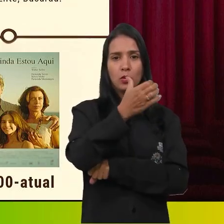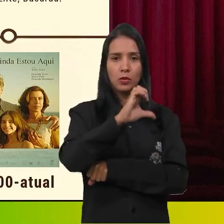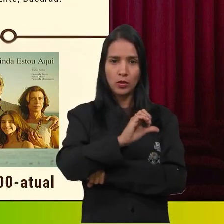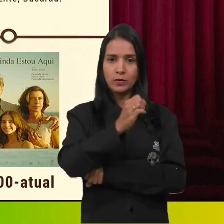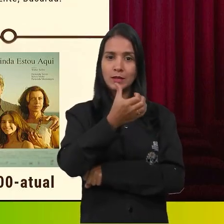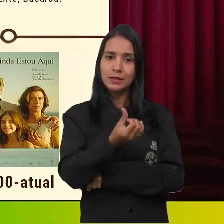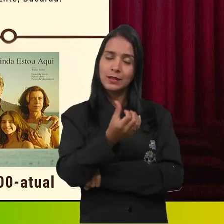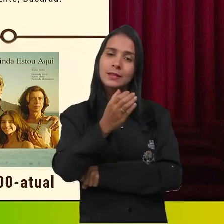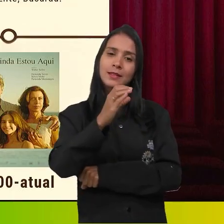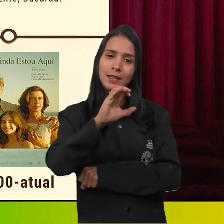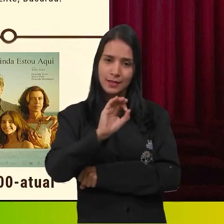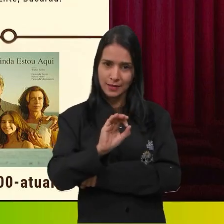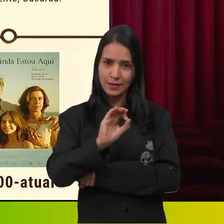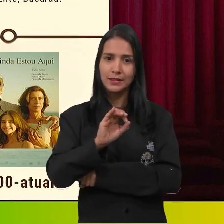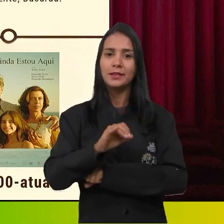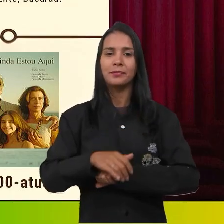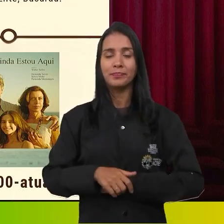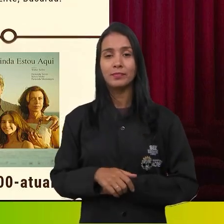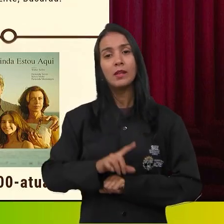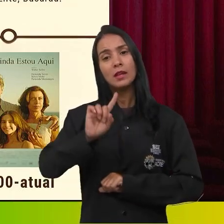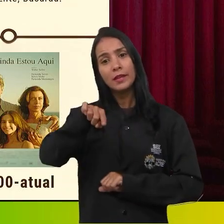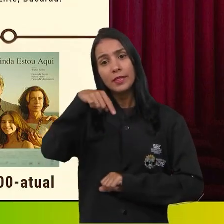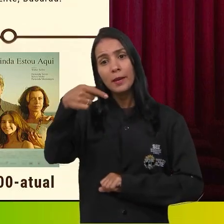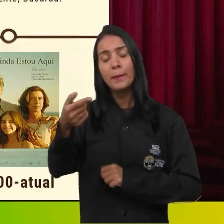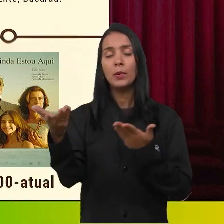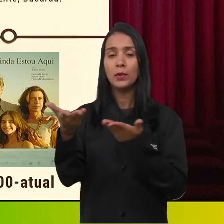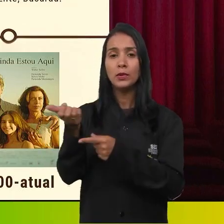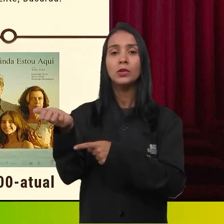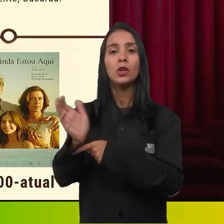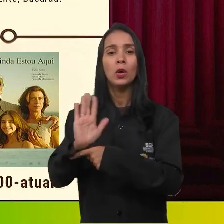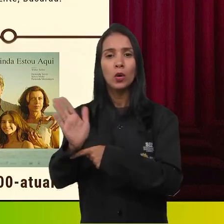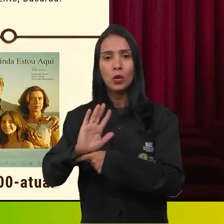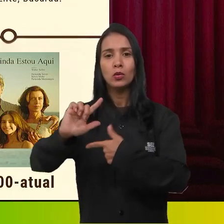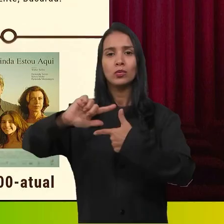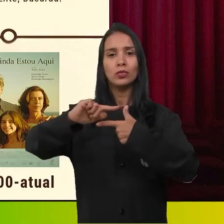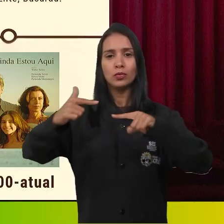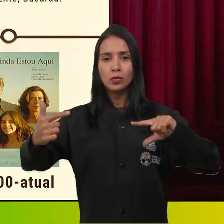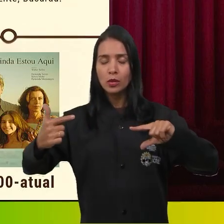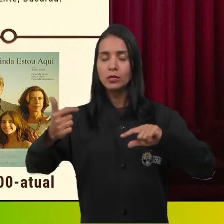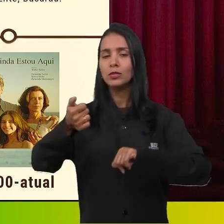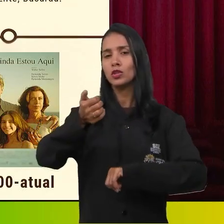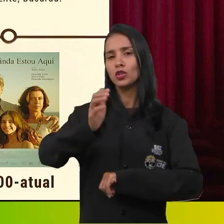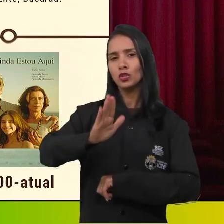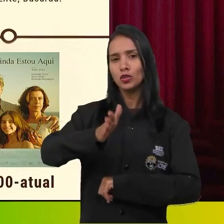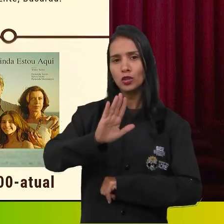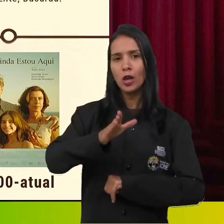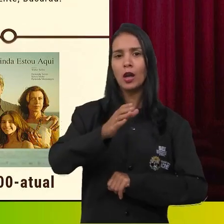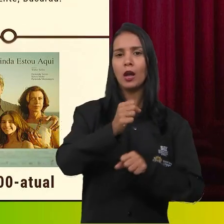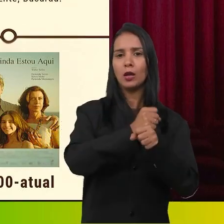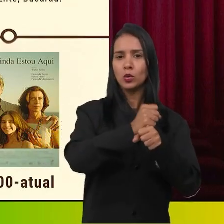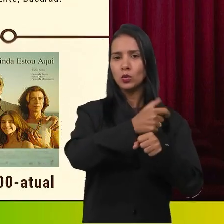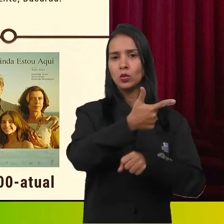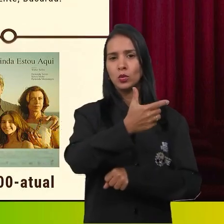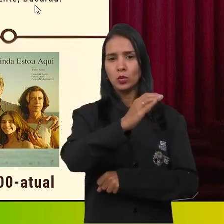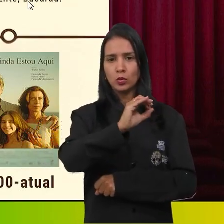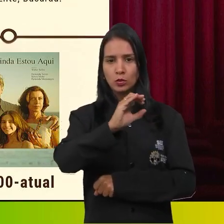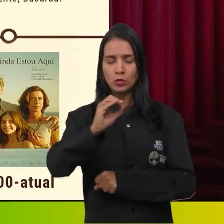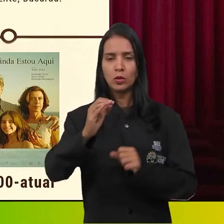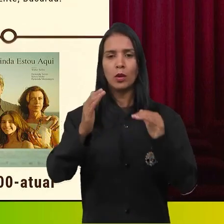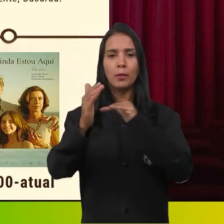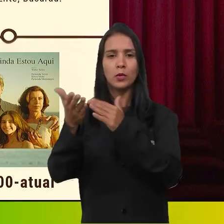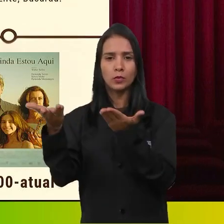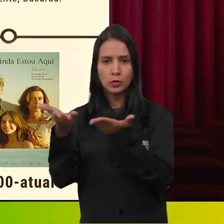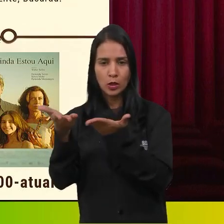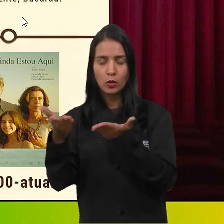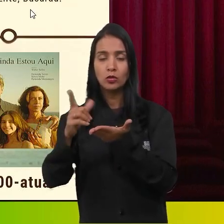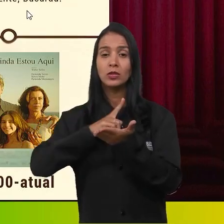Diabo na Terra do Sol. E no cinema contemporâneo, que já é de 2000, nos anos 2000 para cá, que traz aí